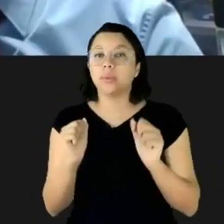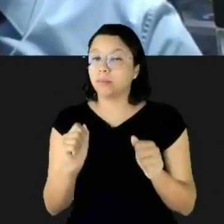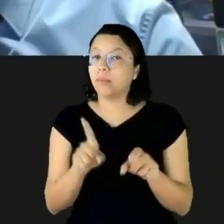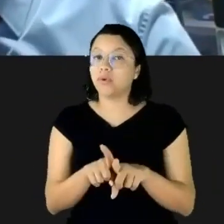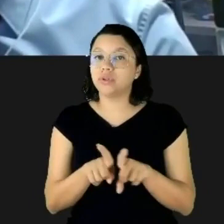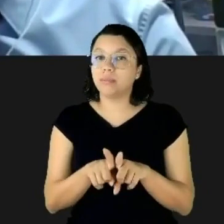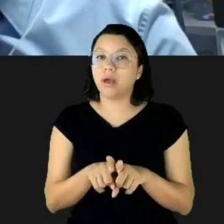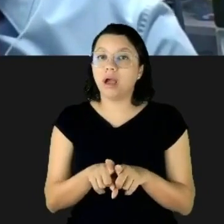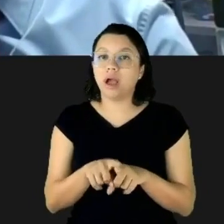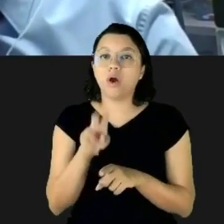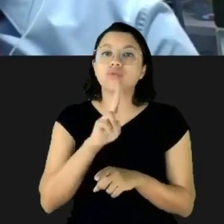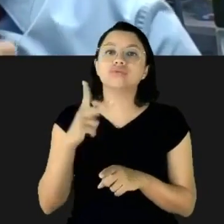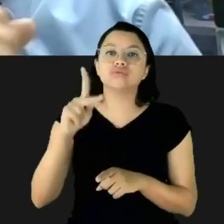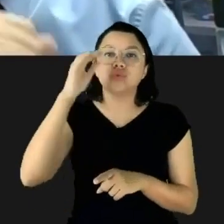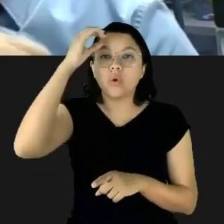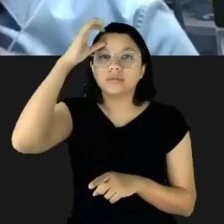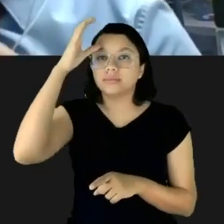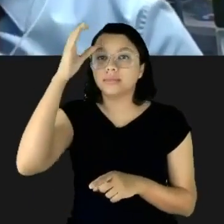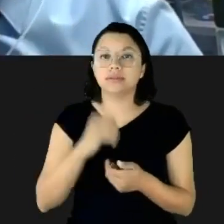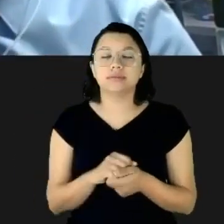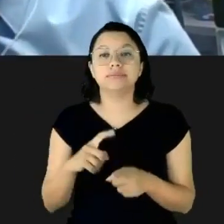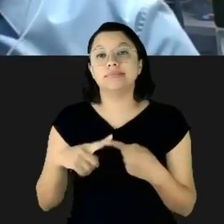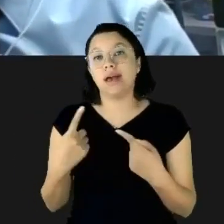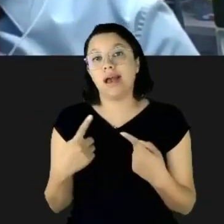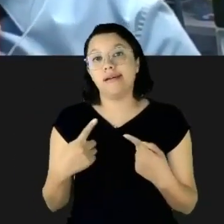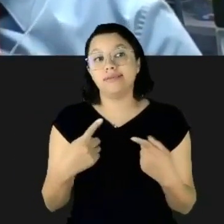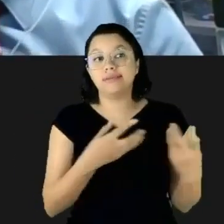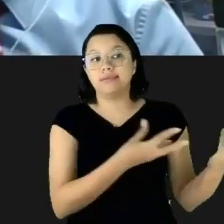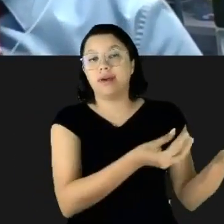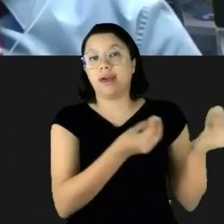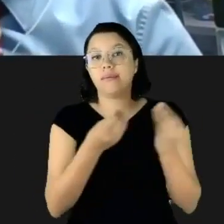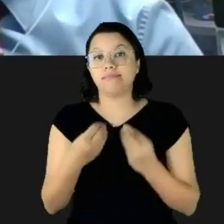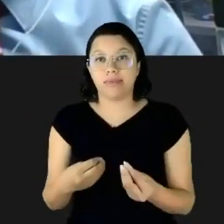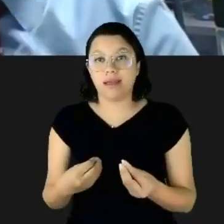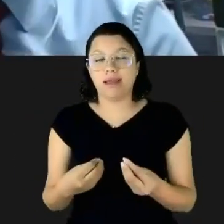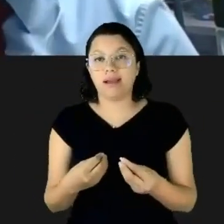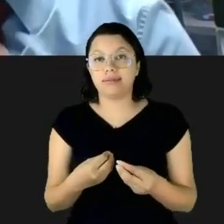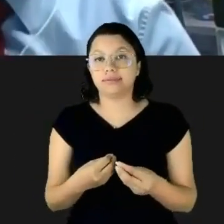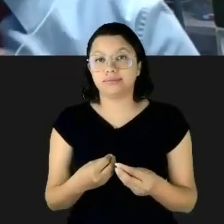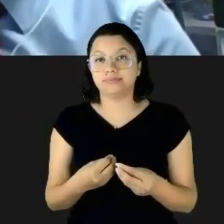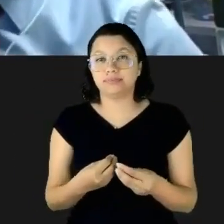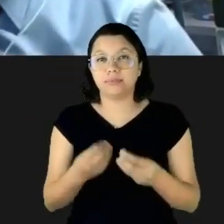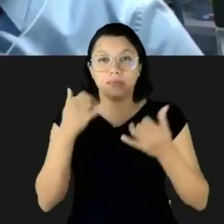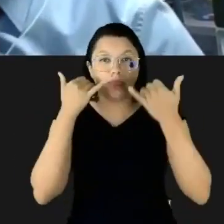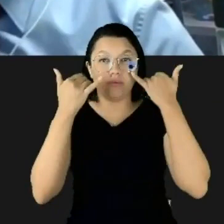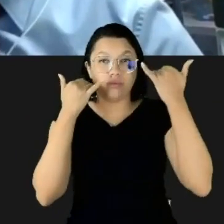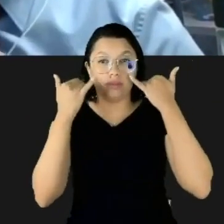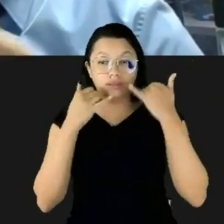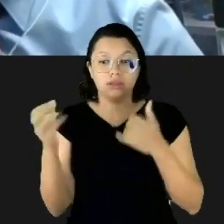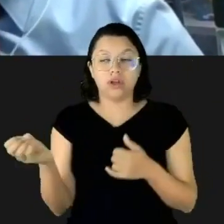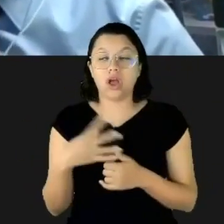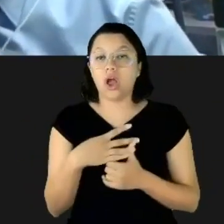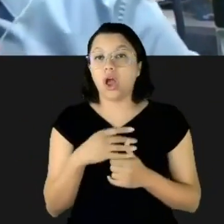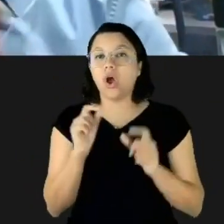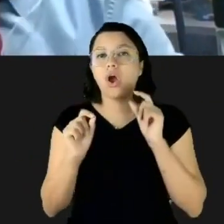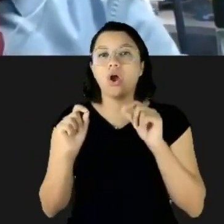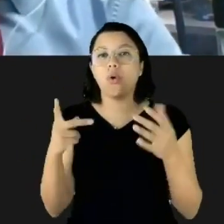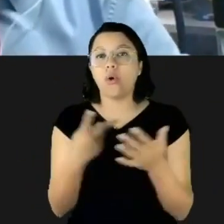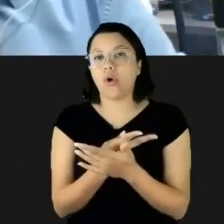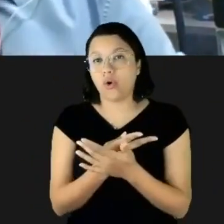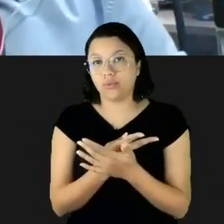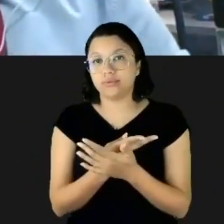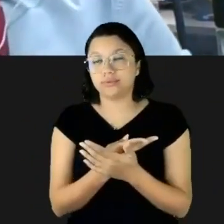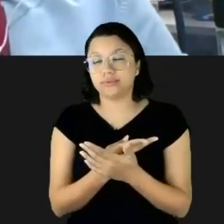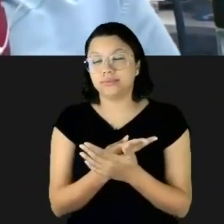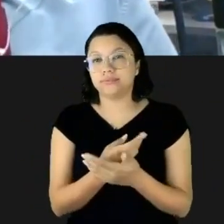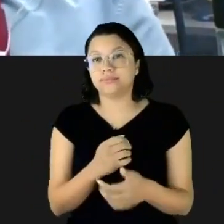também usar o seu conhecimento, mas você não vai pegar uma informação atualizada do que está acontecendo nesse